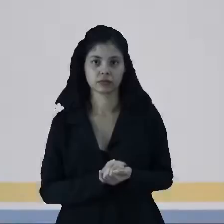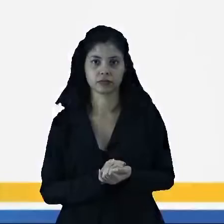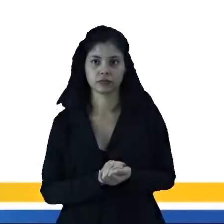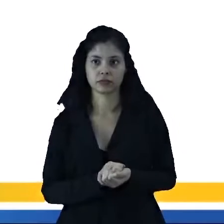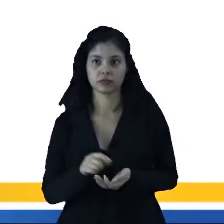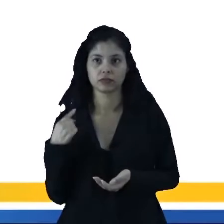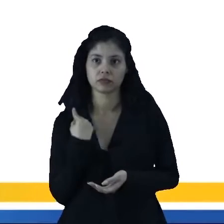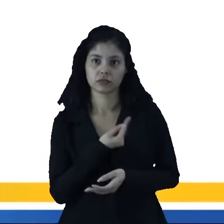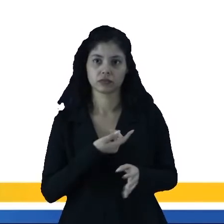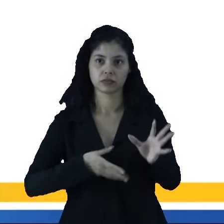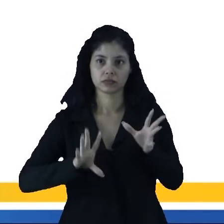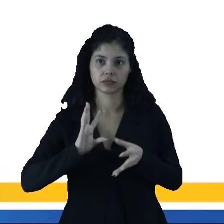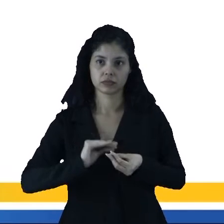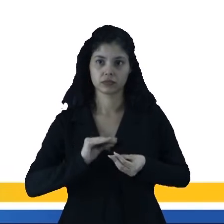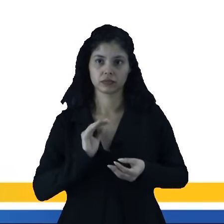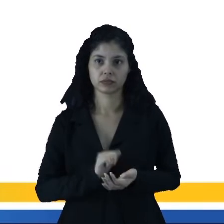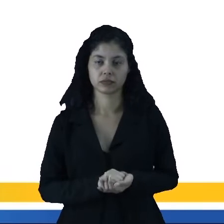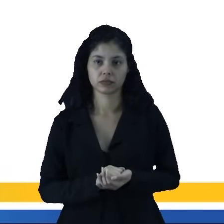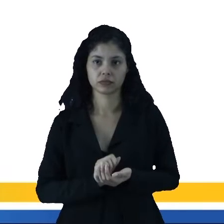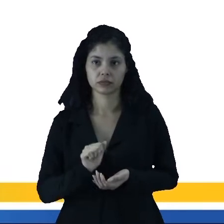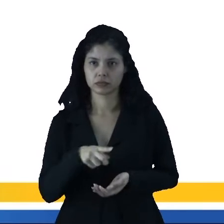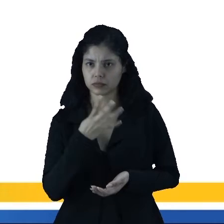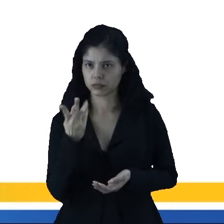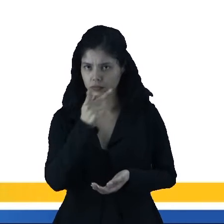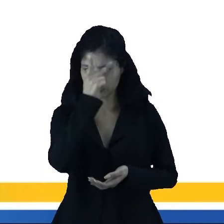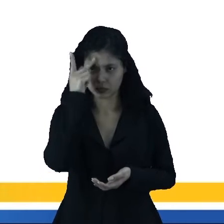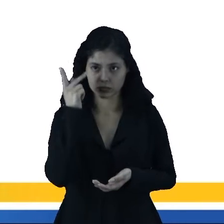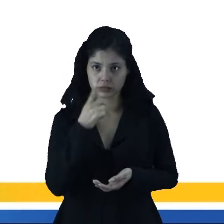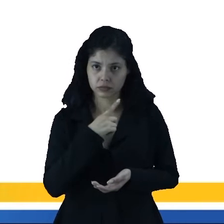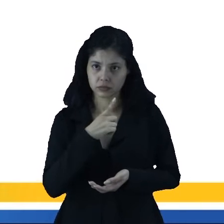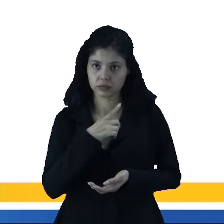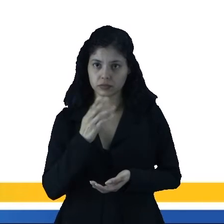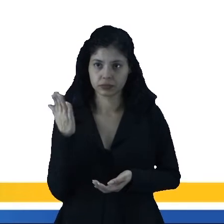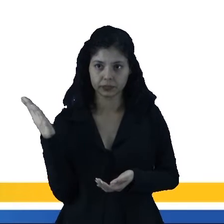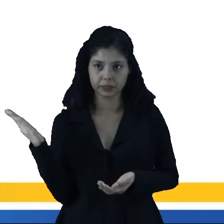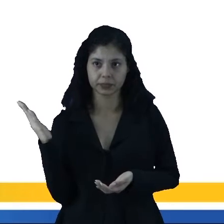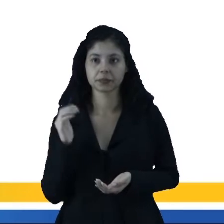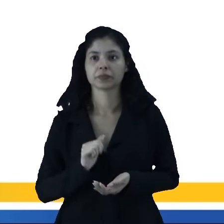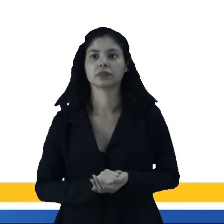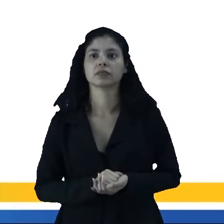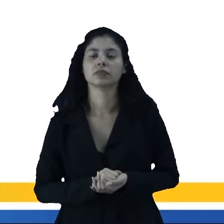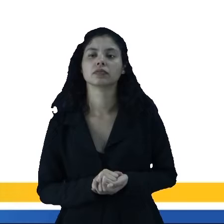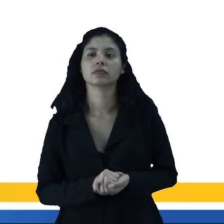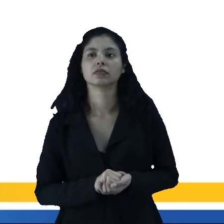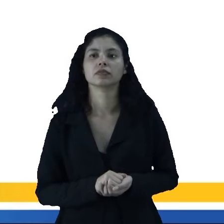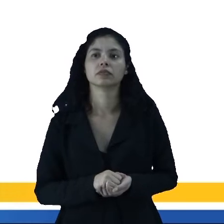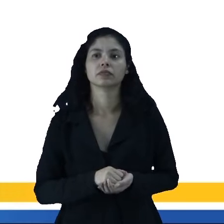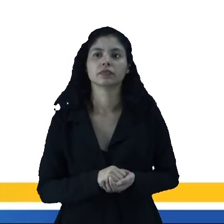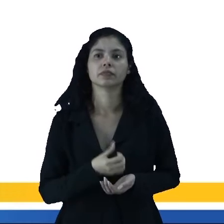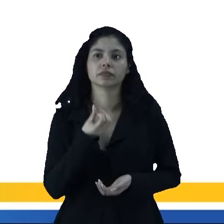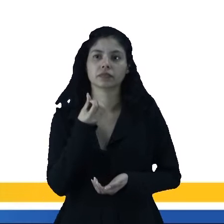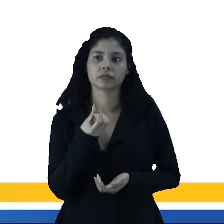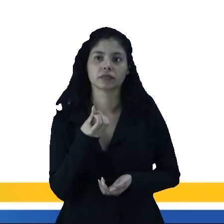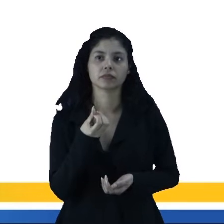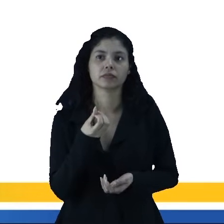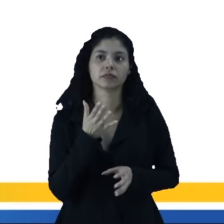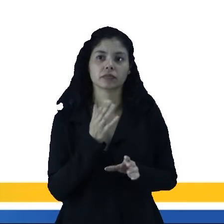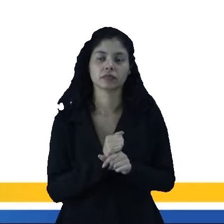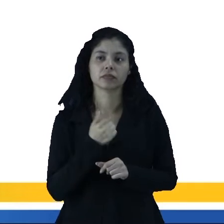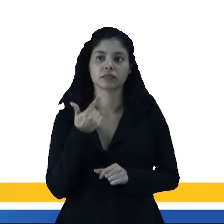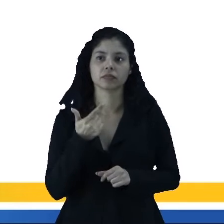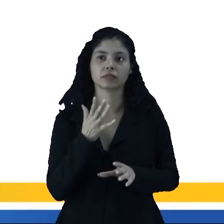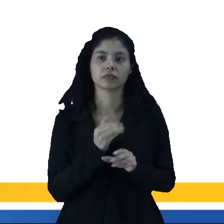fazer também o nosso resumo. Então, quantas pessoas eu tenho nesse heredograma aí? Vamos contar rapidinho. 6 mais